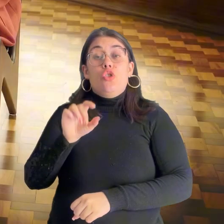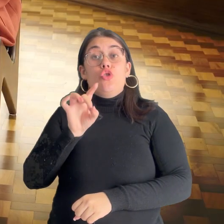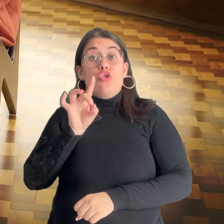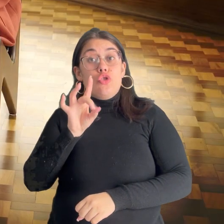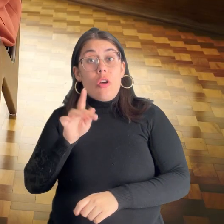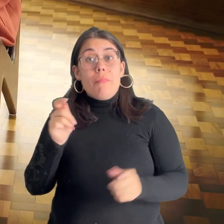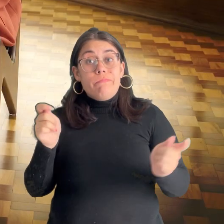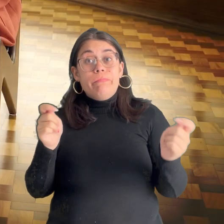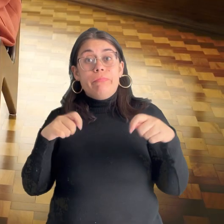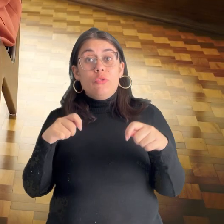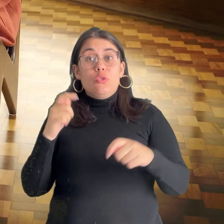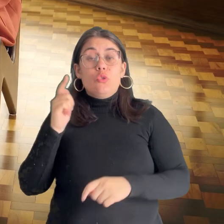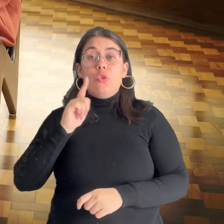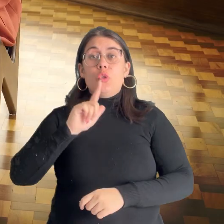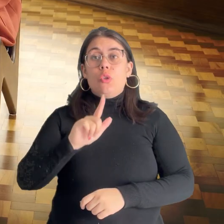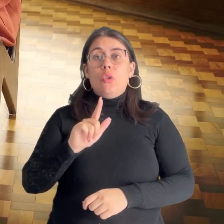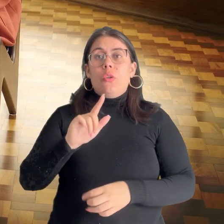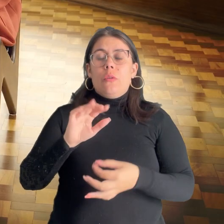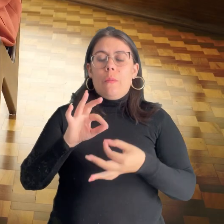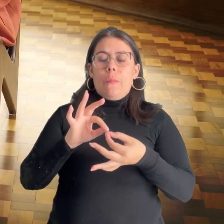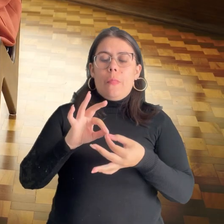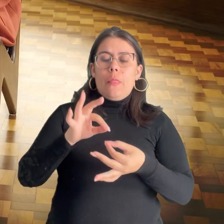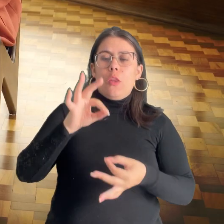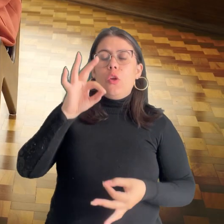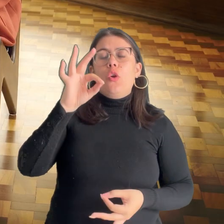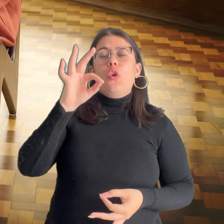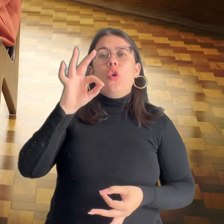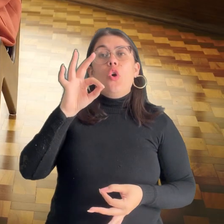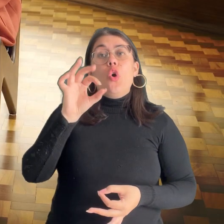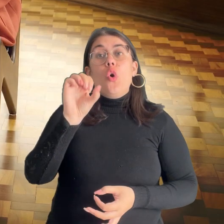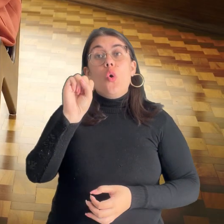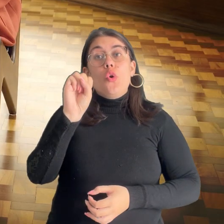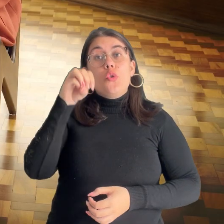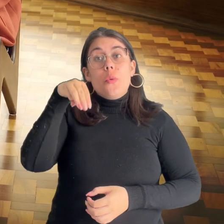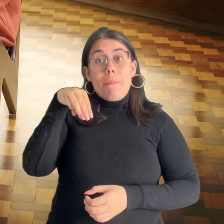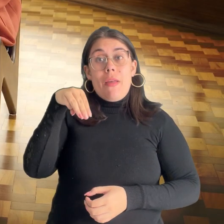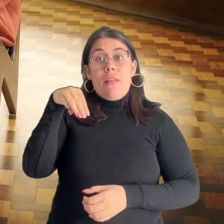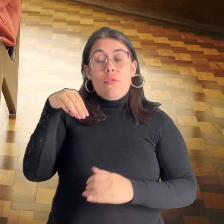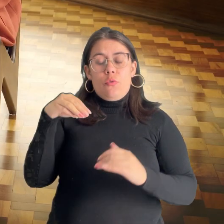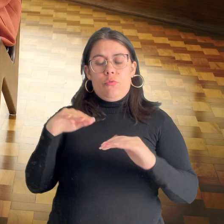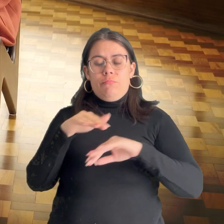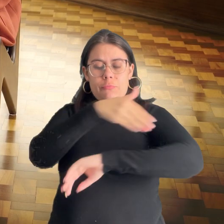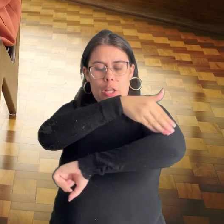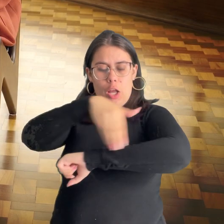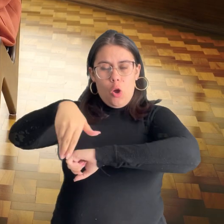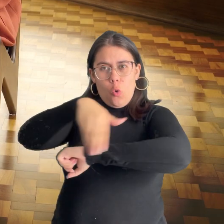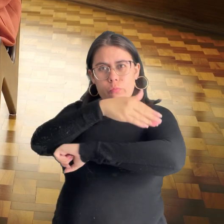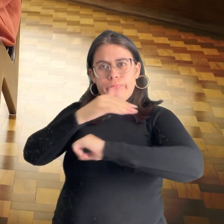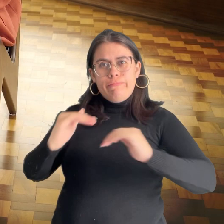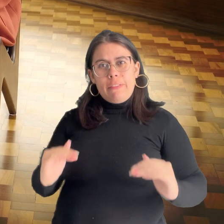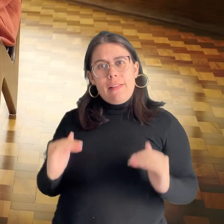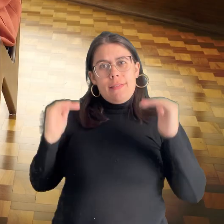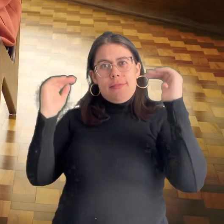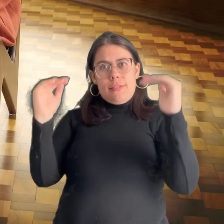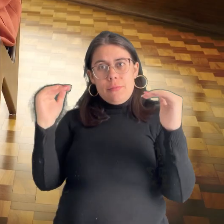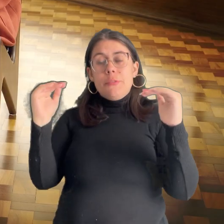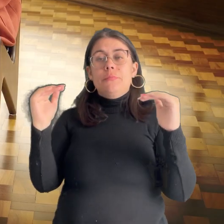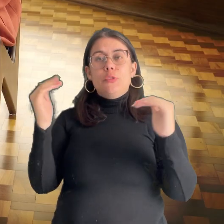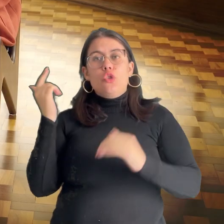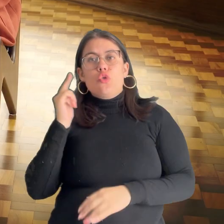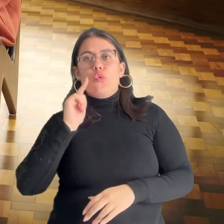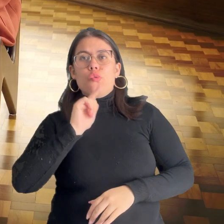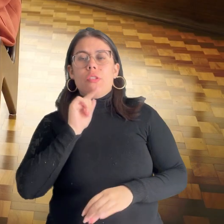na cota 8 metros acima da rua, que é a cota do piso que foi colocado para nós